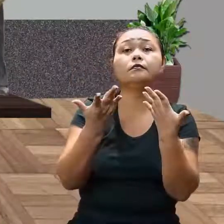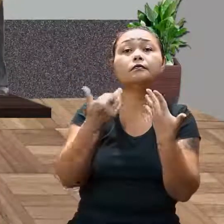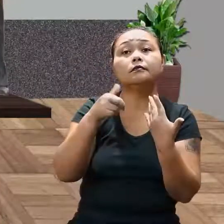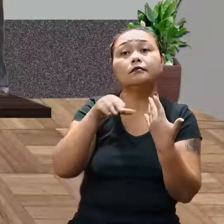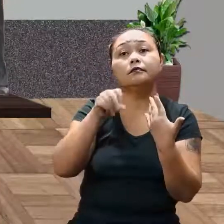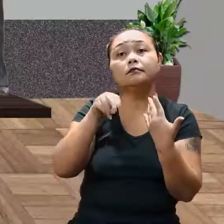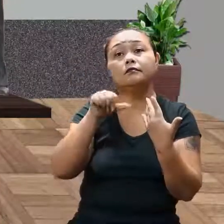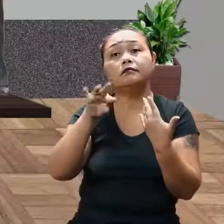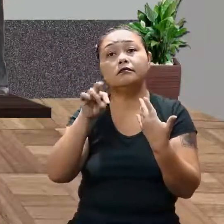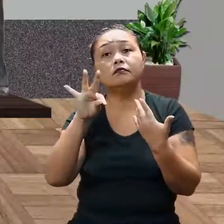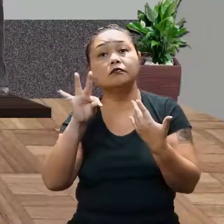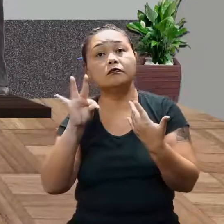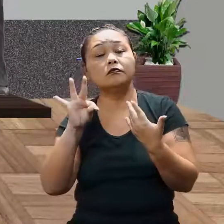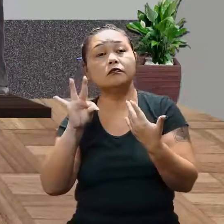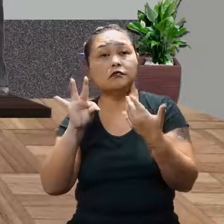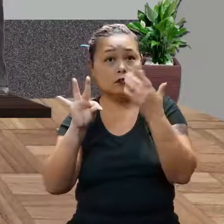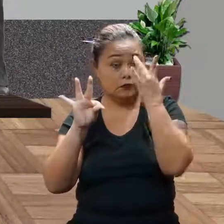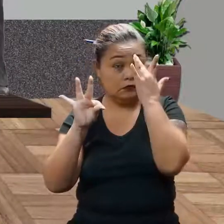buscar